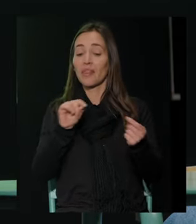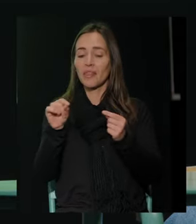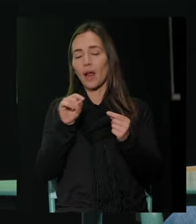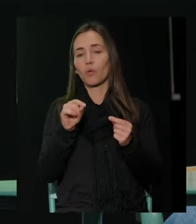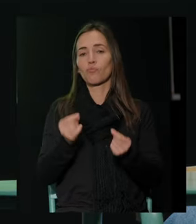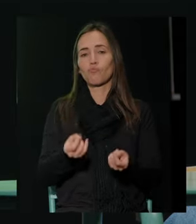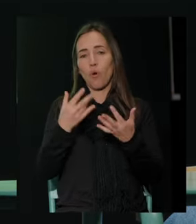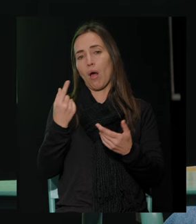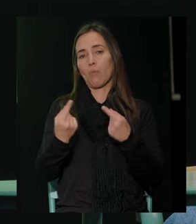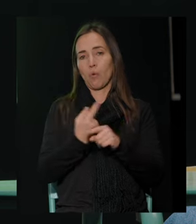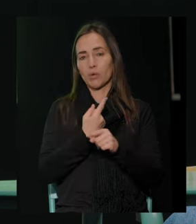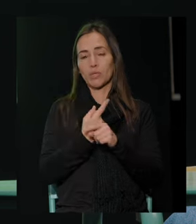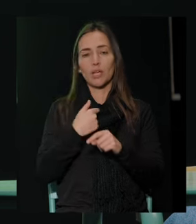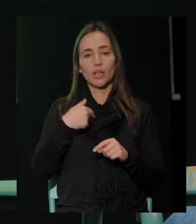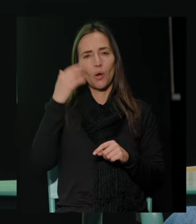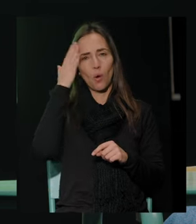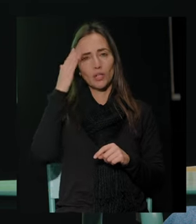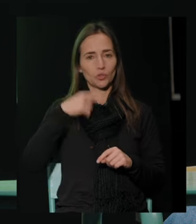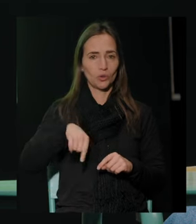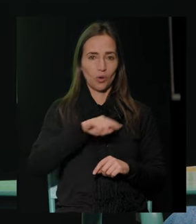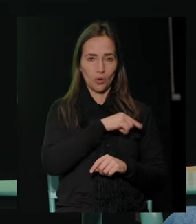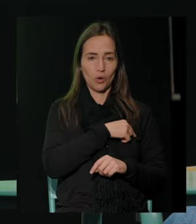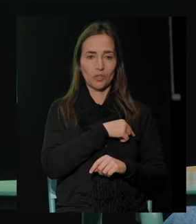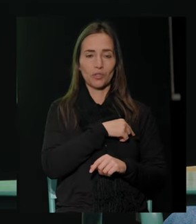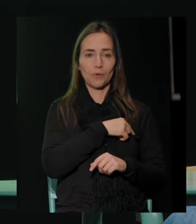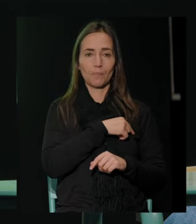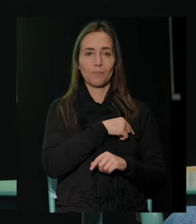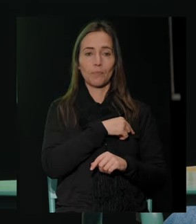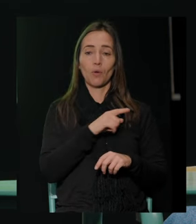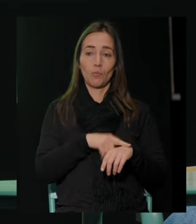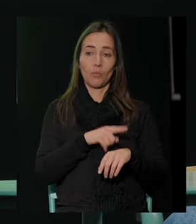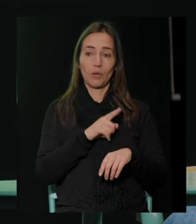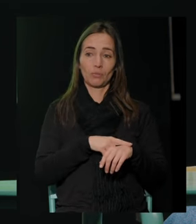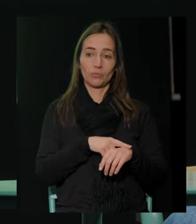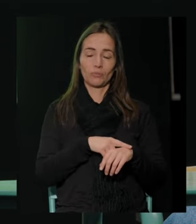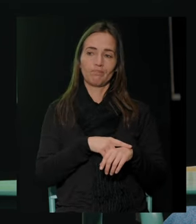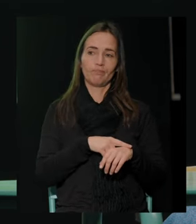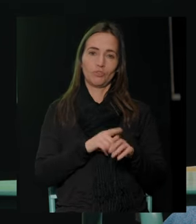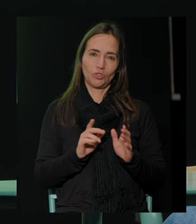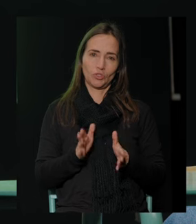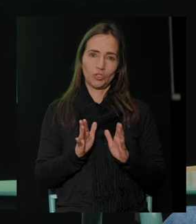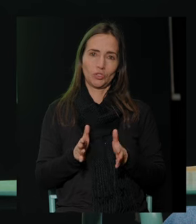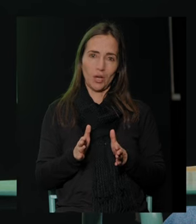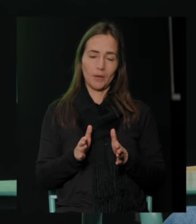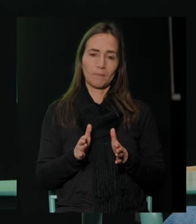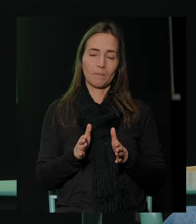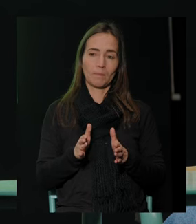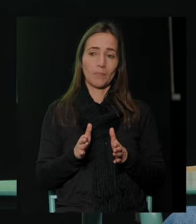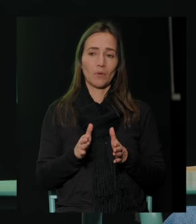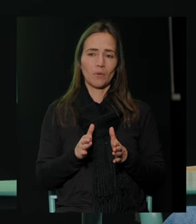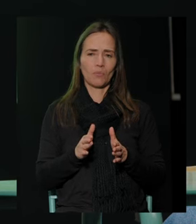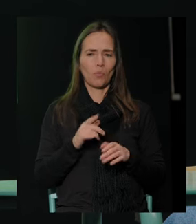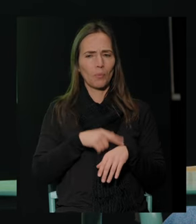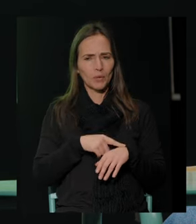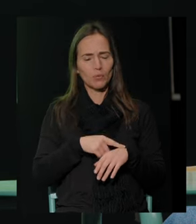de surgir. E eu acho que estamos num momento tal de um ponto